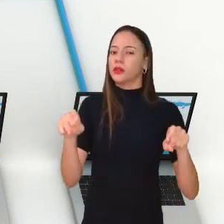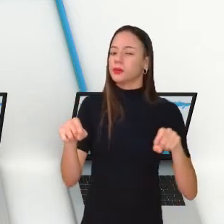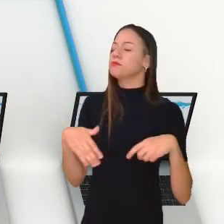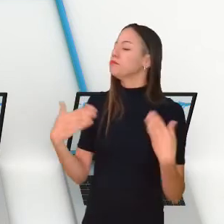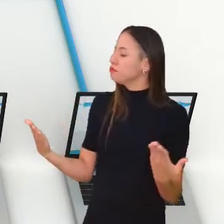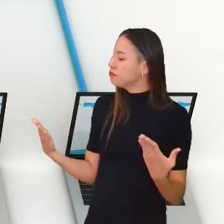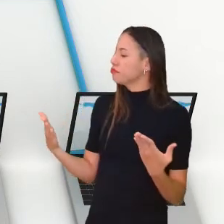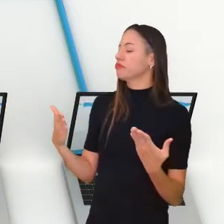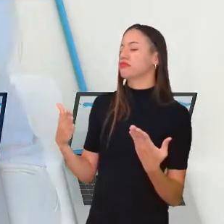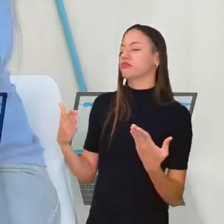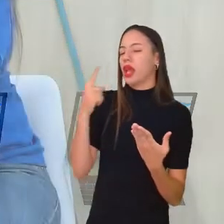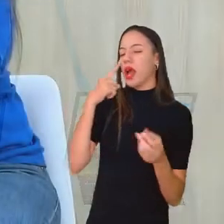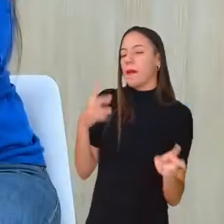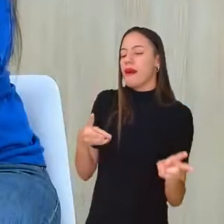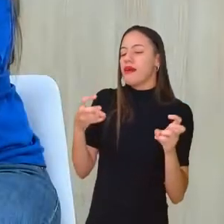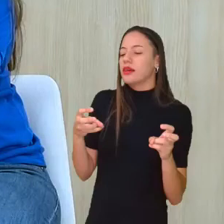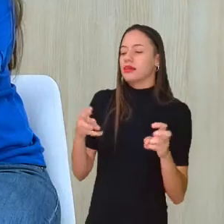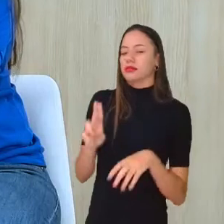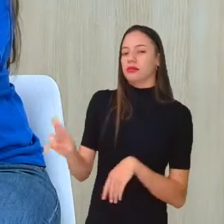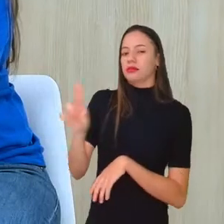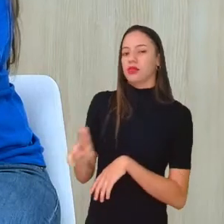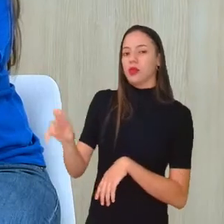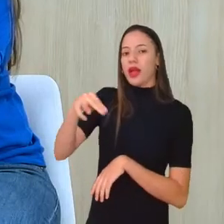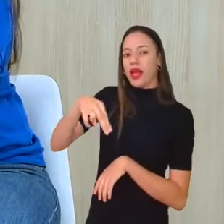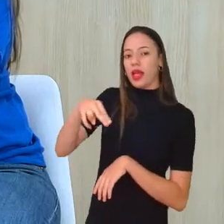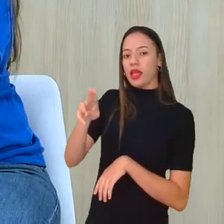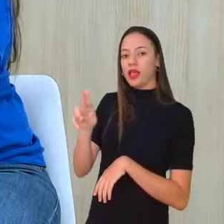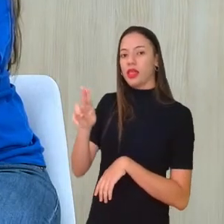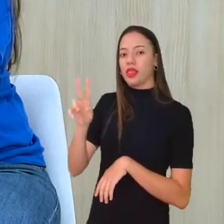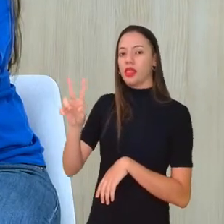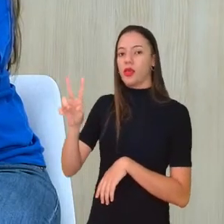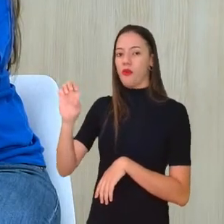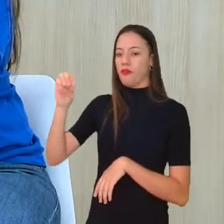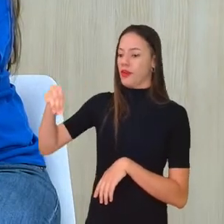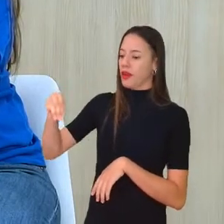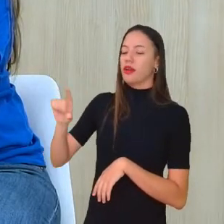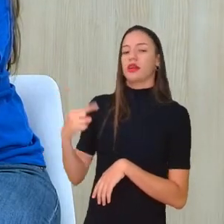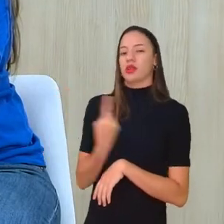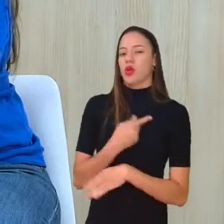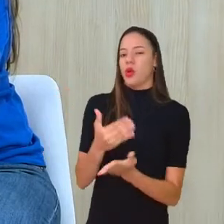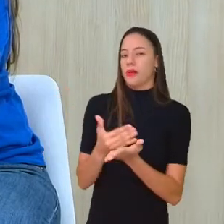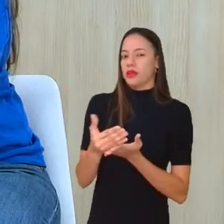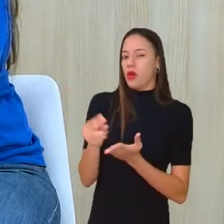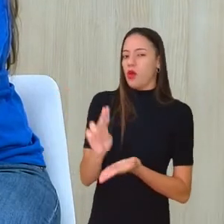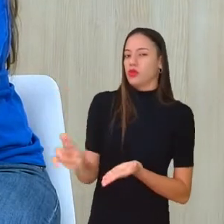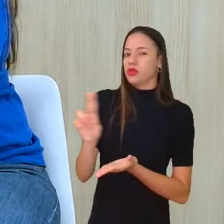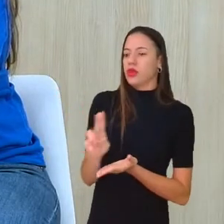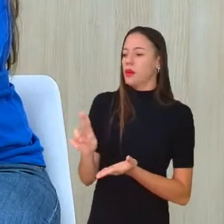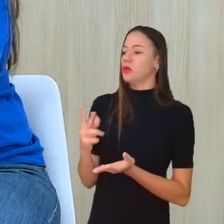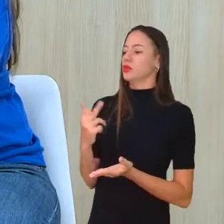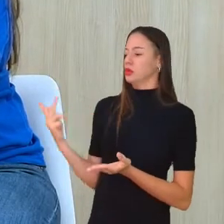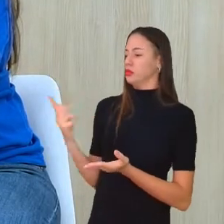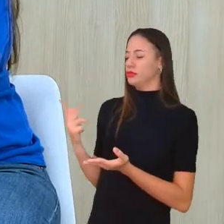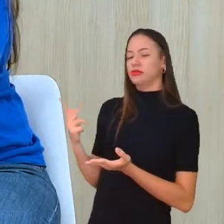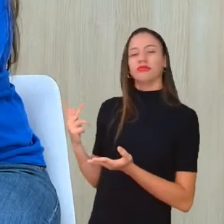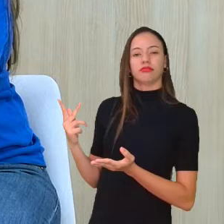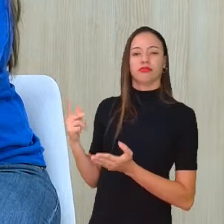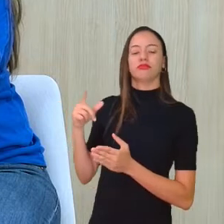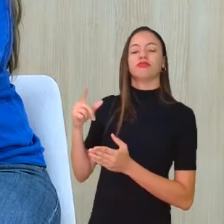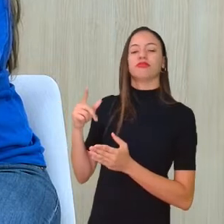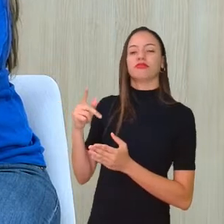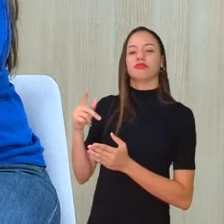que essa questão de utilizar nas nuvens, a gente começou utilizando aqui na aula, e a professora Carla, a gente escolheu falar de músicas e